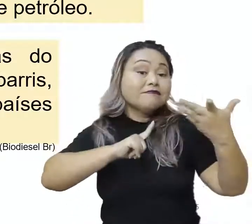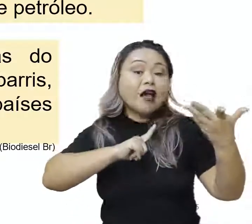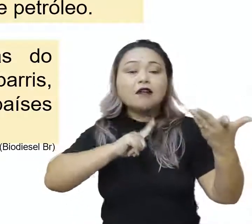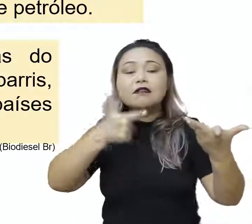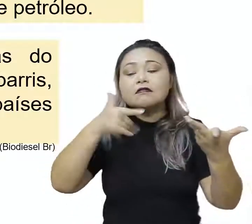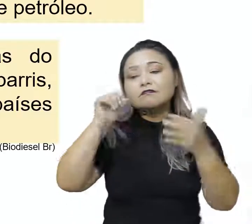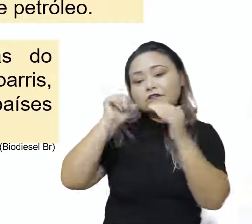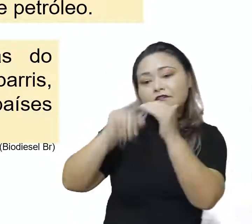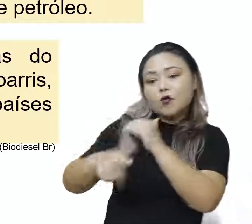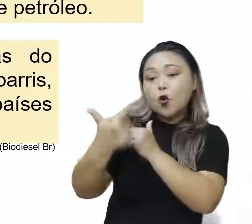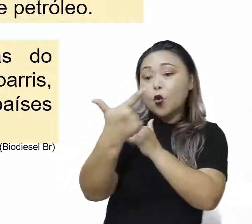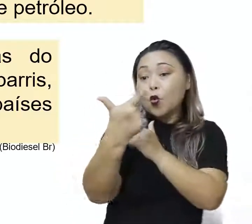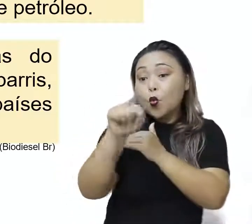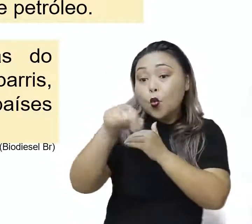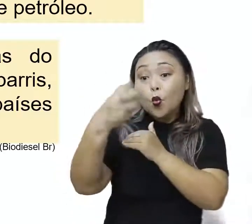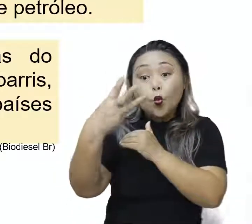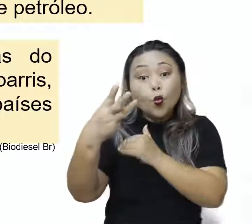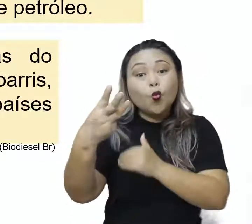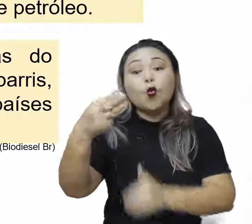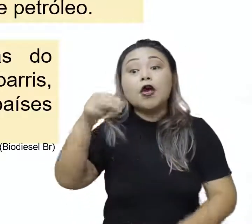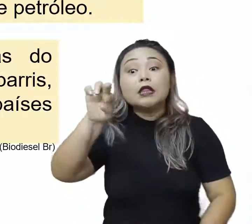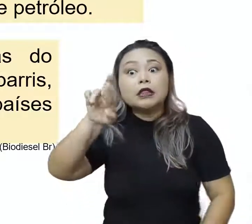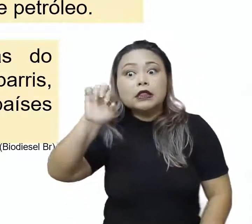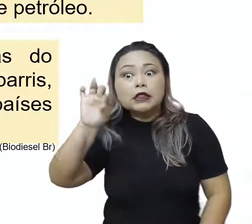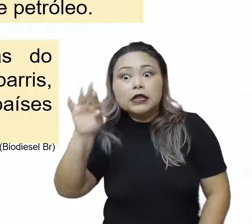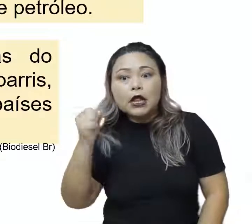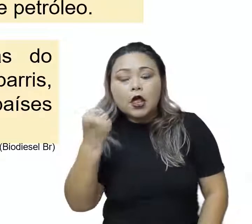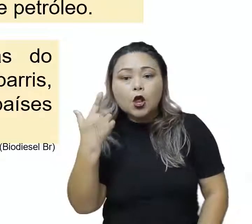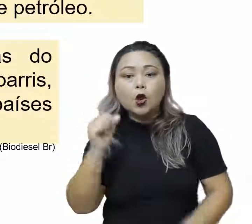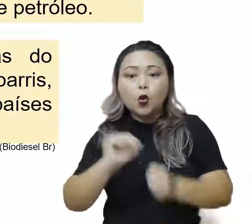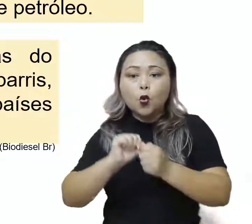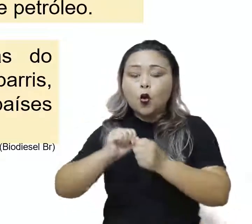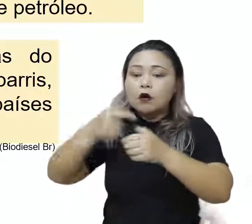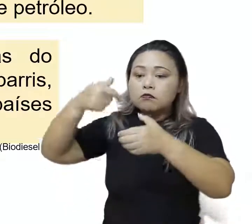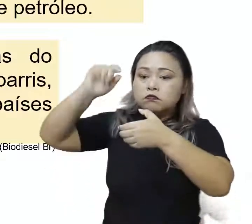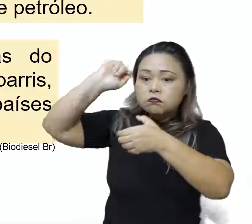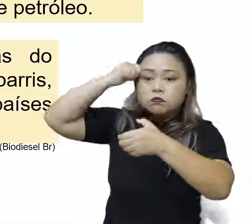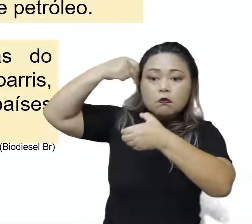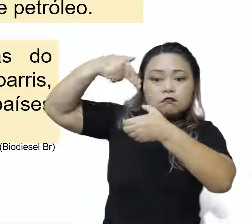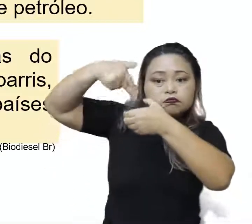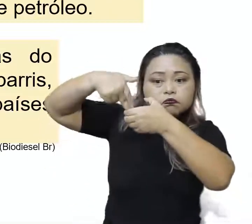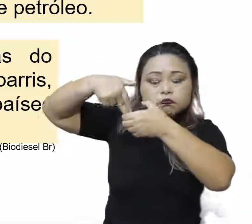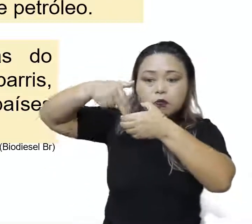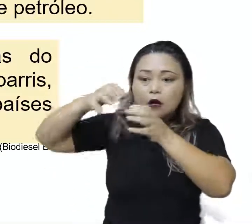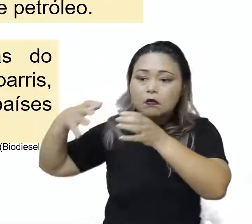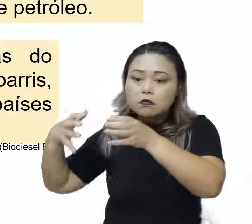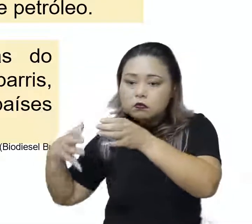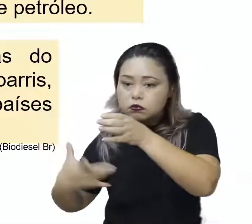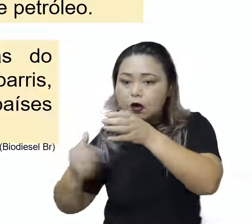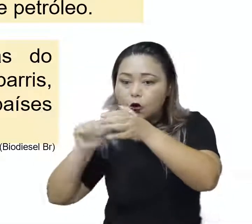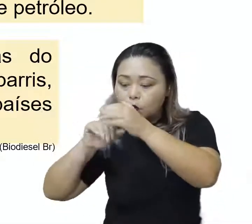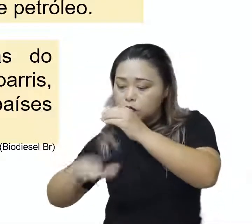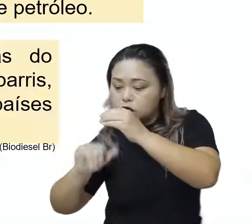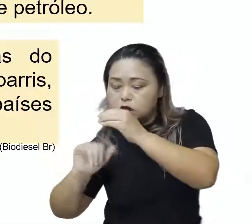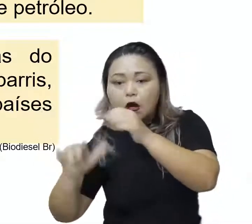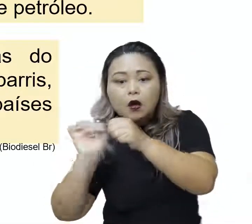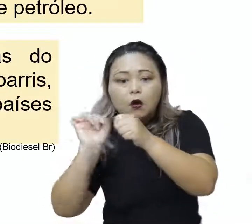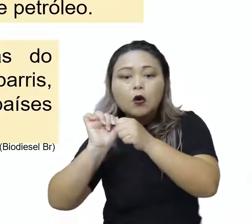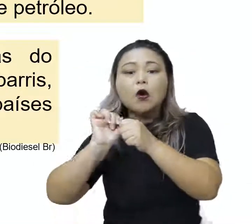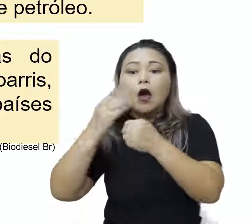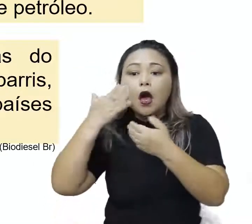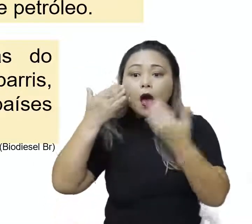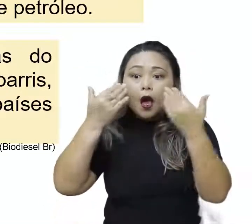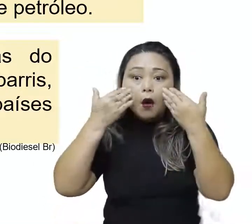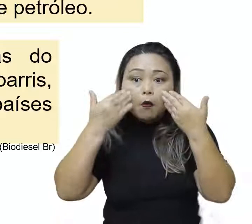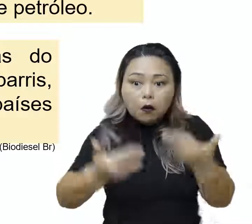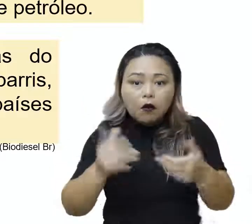uma reserva de 2,3 trilhões de barris de petróleo. As atuais reservas comprovadas no mundo